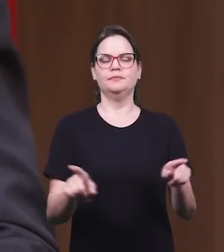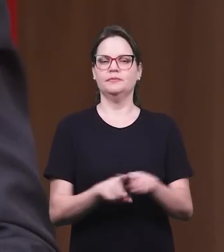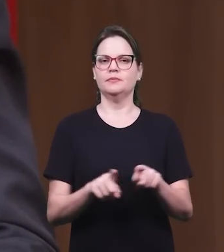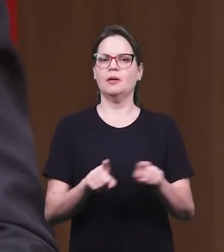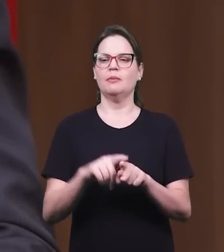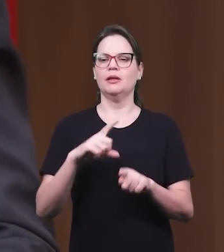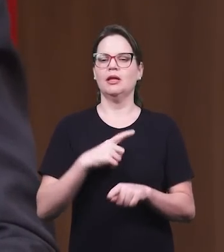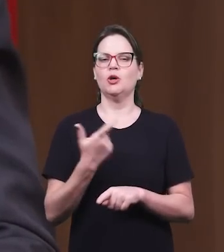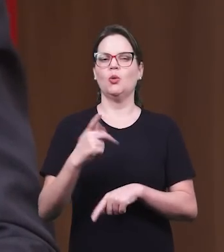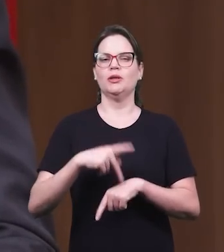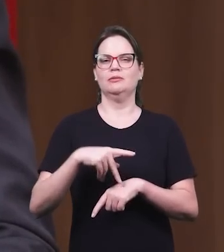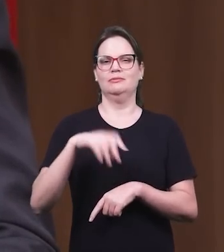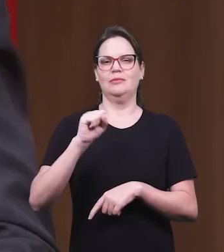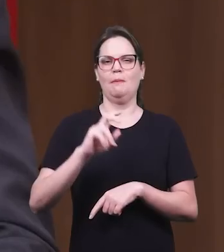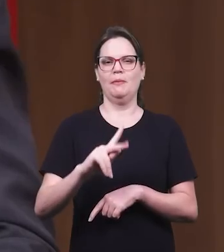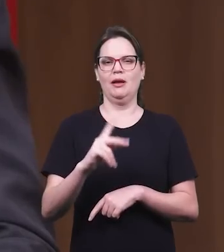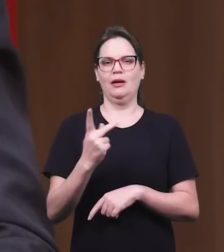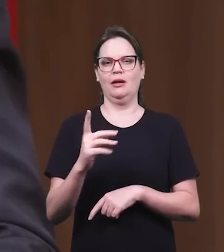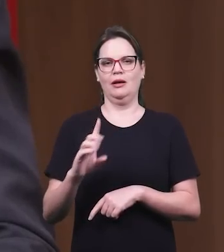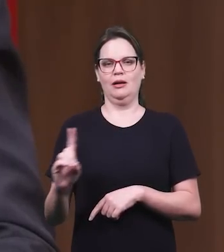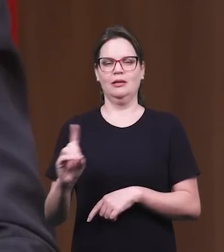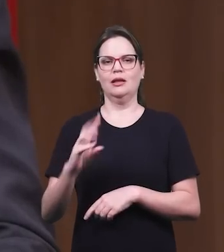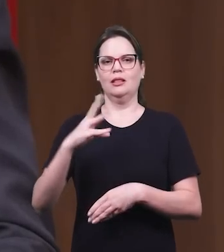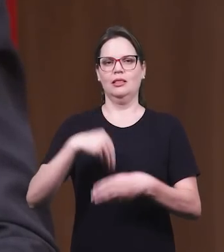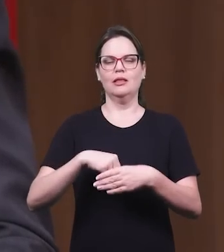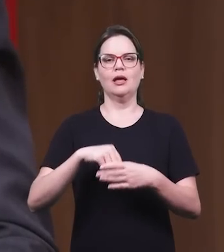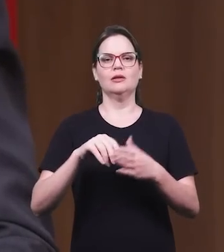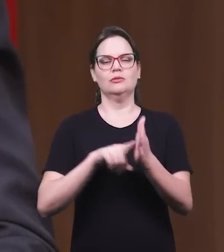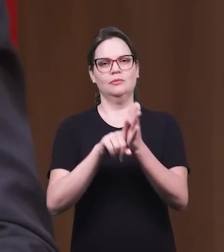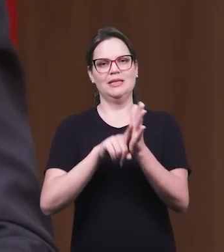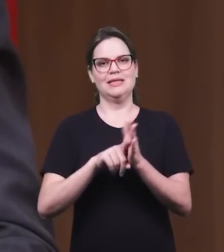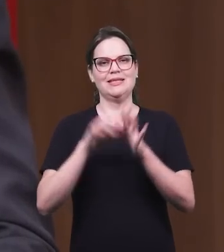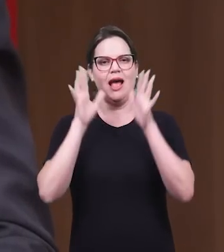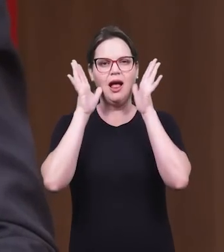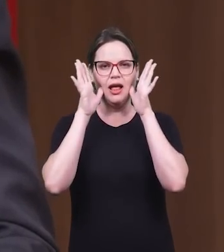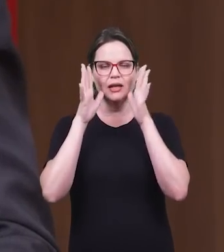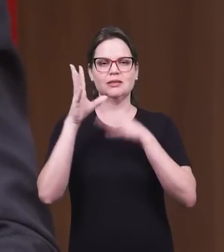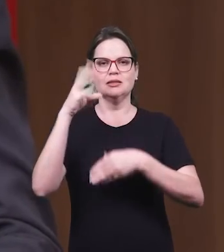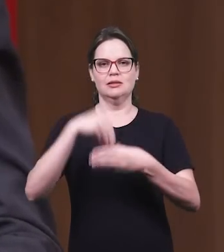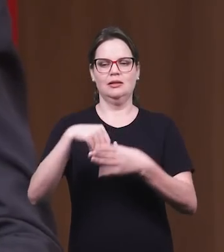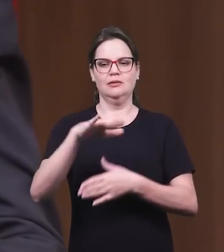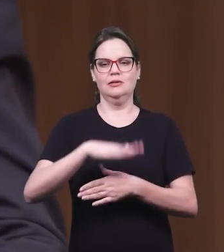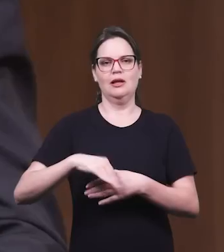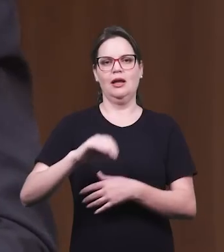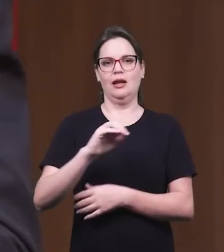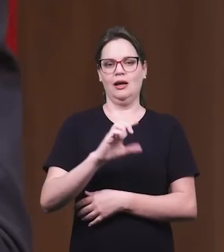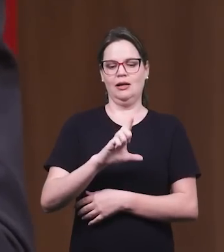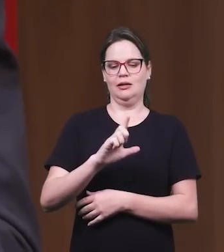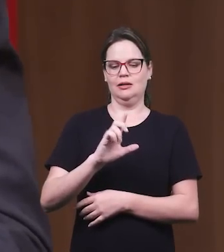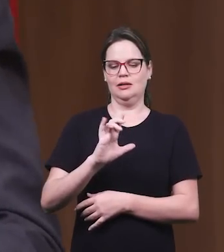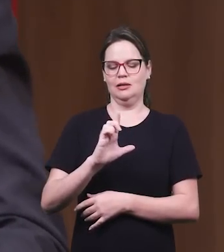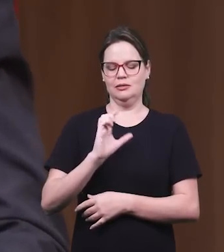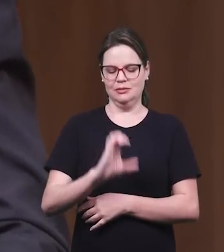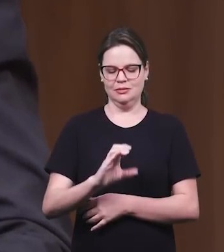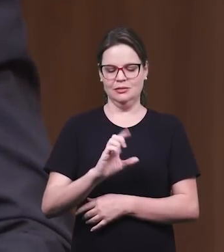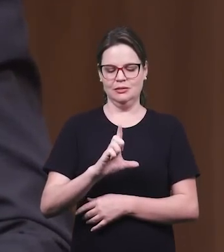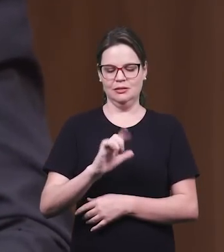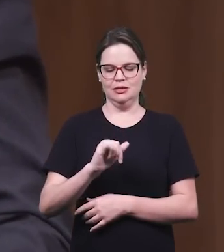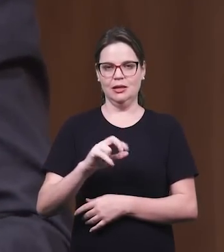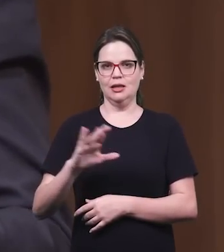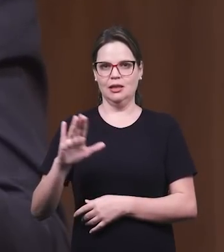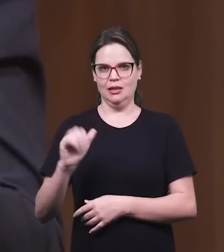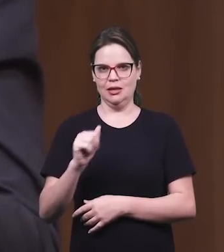pelo Instituto de Ensino e Pesquisa Albert Einstein, tem atuação clínica odontológica em prática